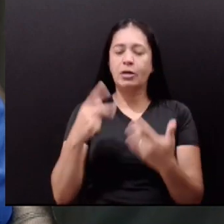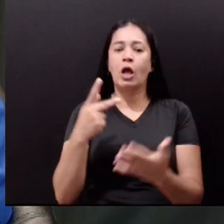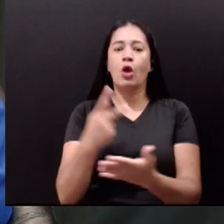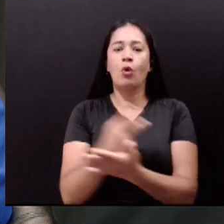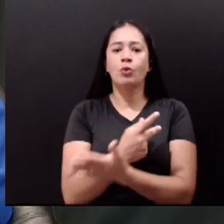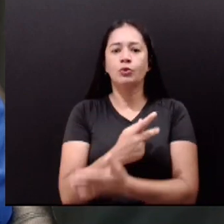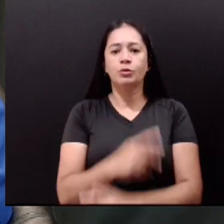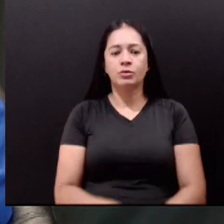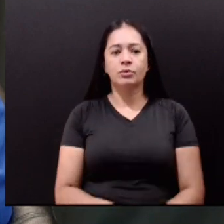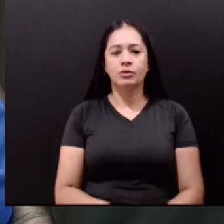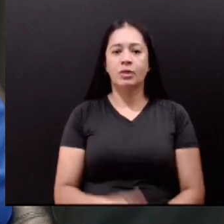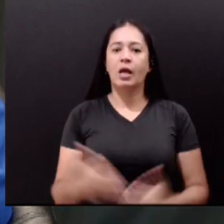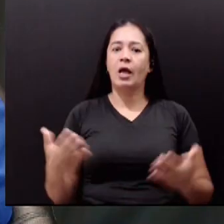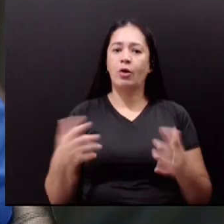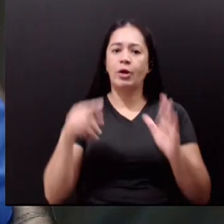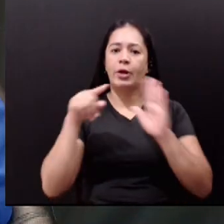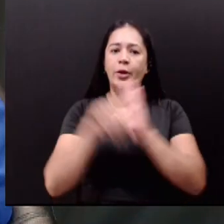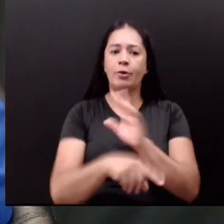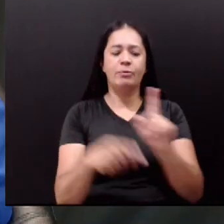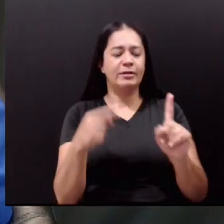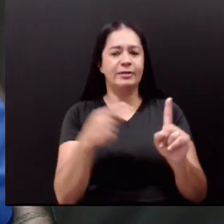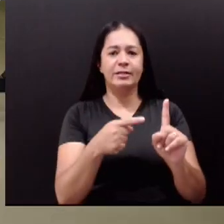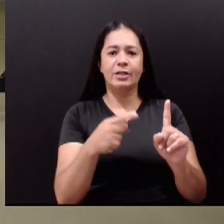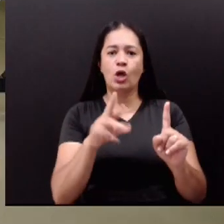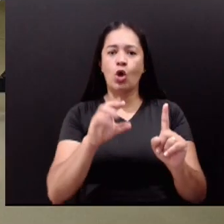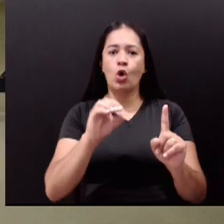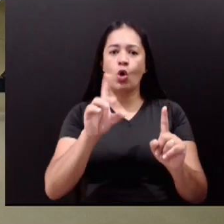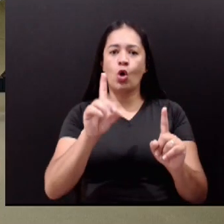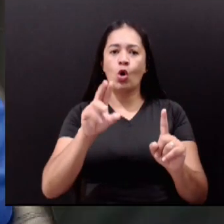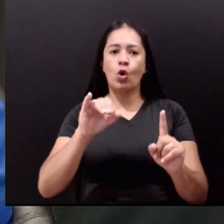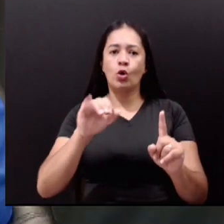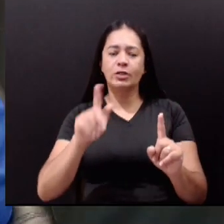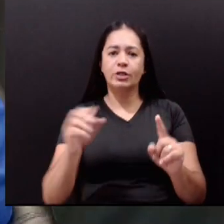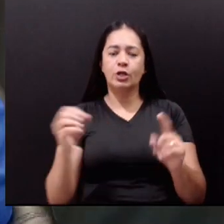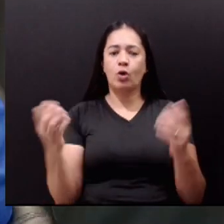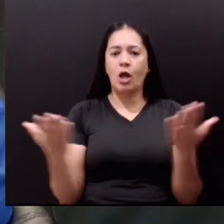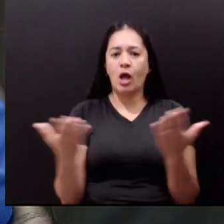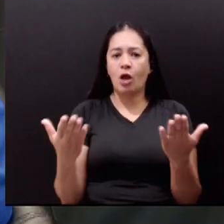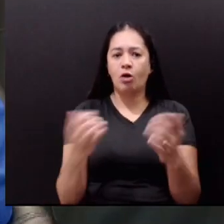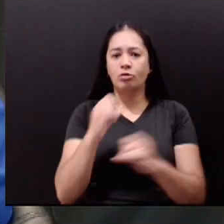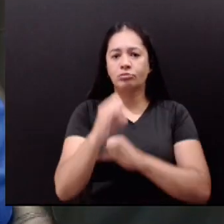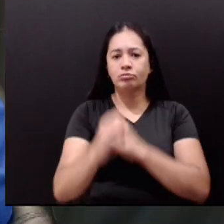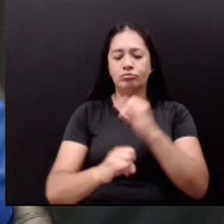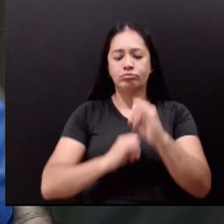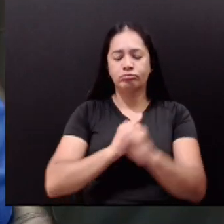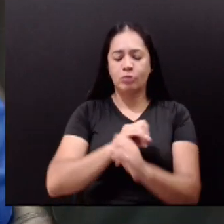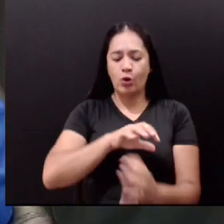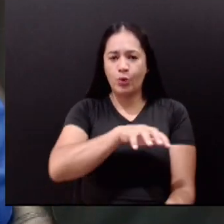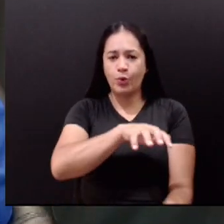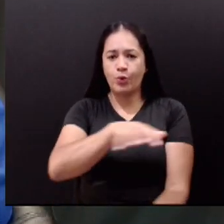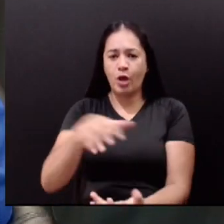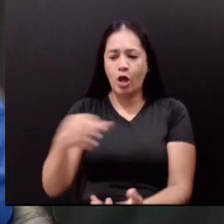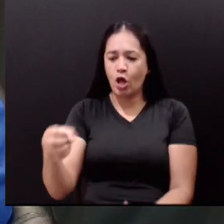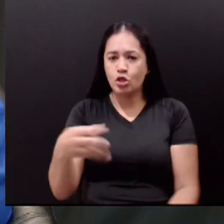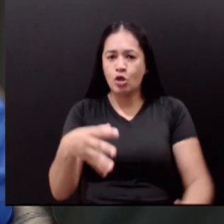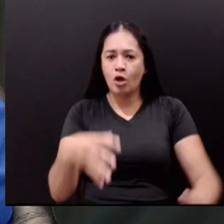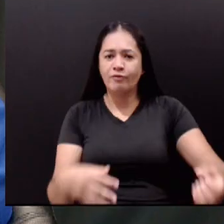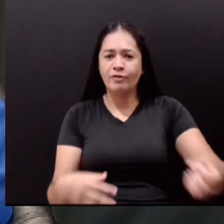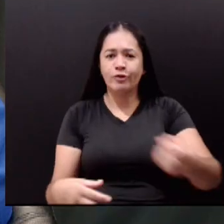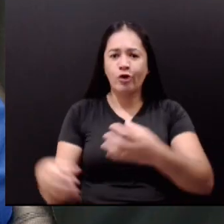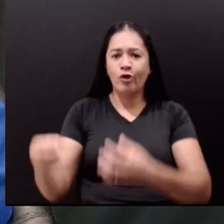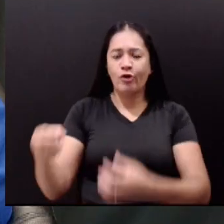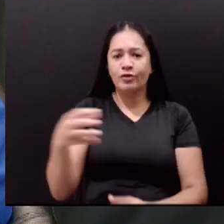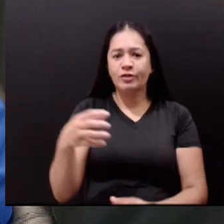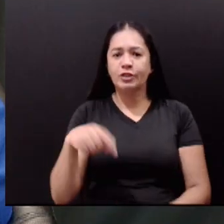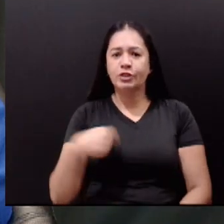né, essa atualização do mundo virtual, essas coisas novas que vêm surgindo, que a gente viu nesse filme,